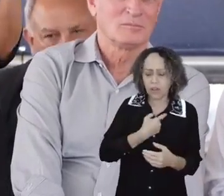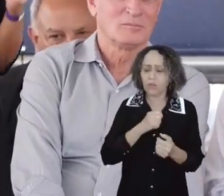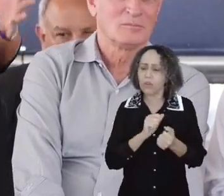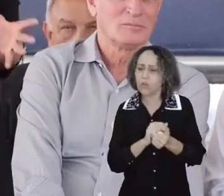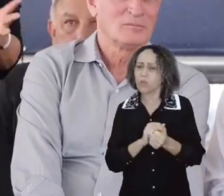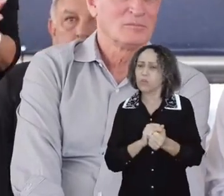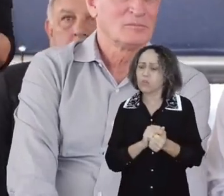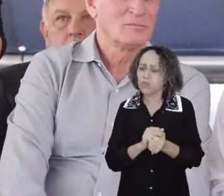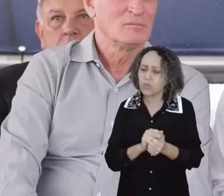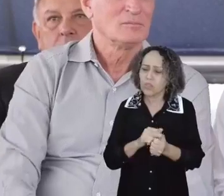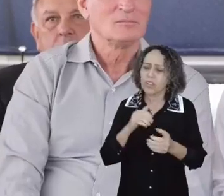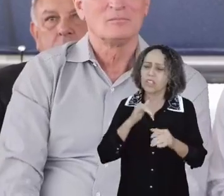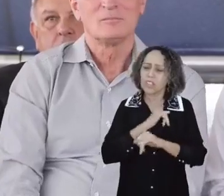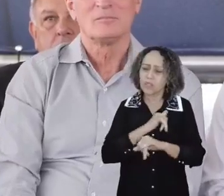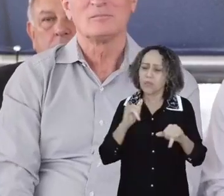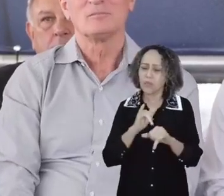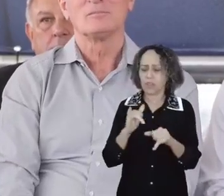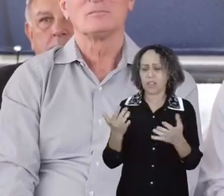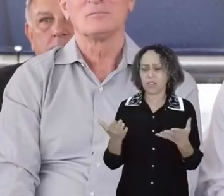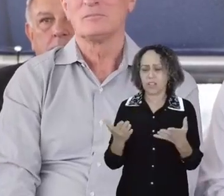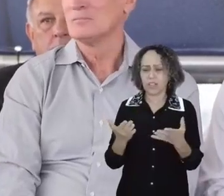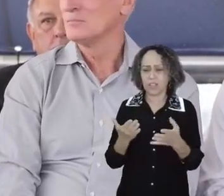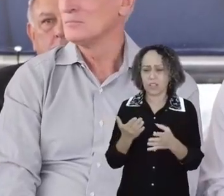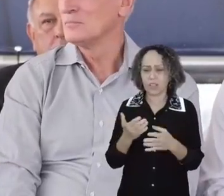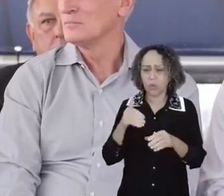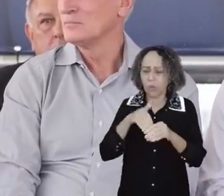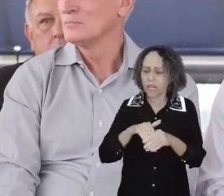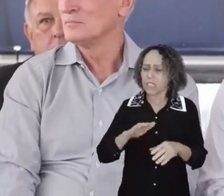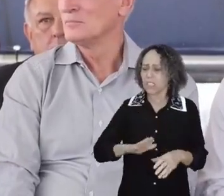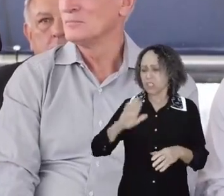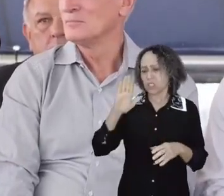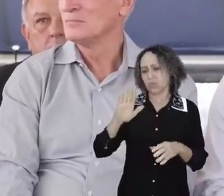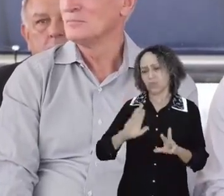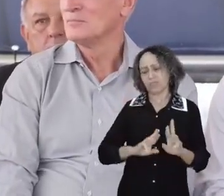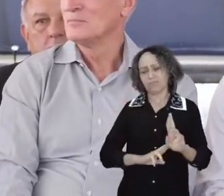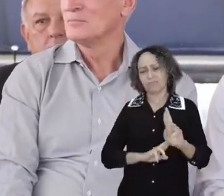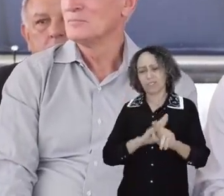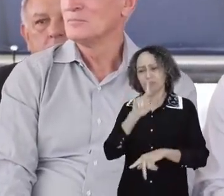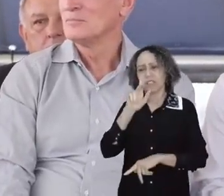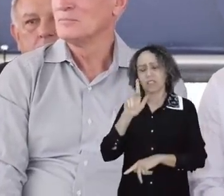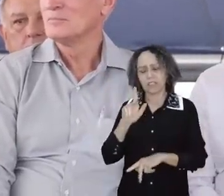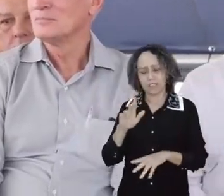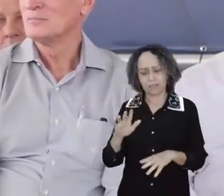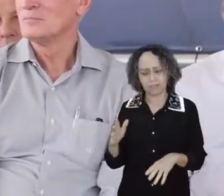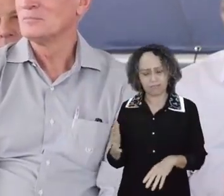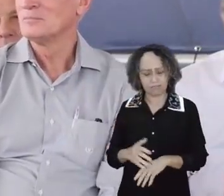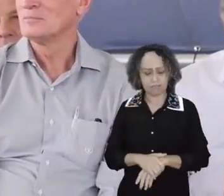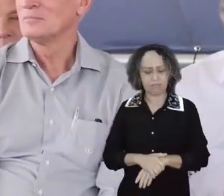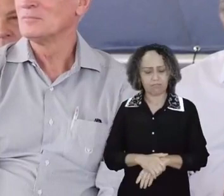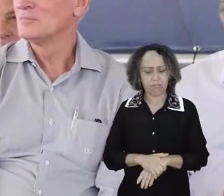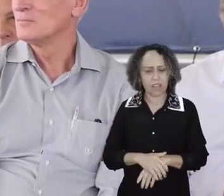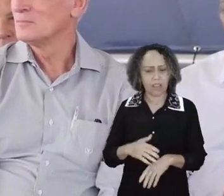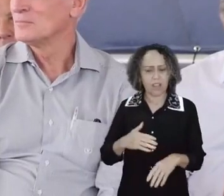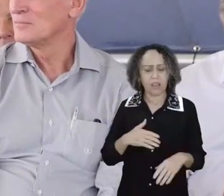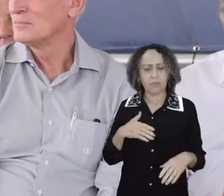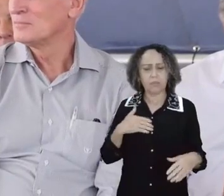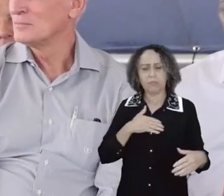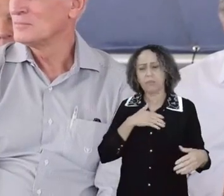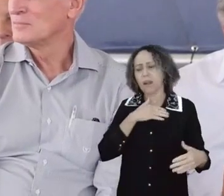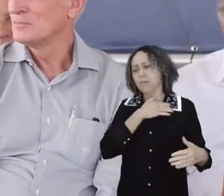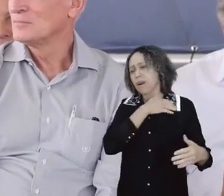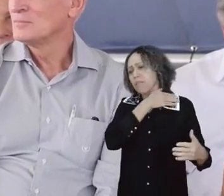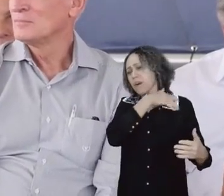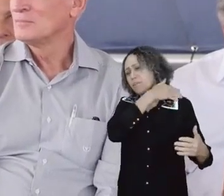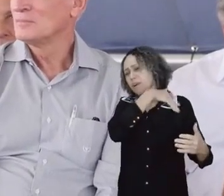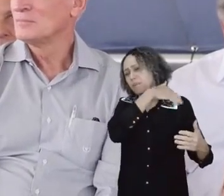mas apenas para dizer que de lá para cá a gente tem tido muita vitória. Muitas vitórias, não